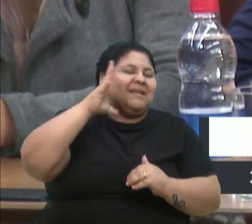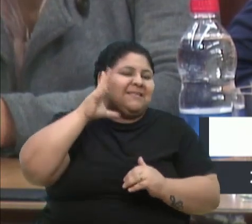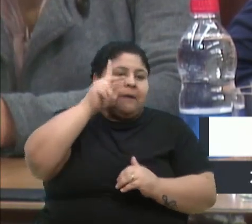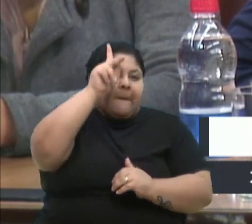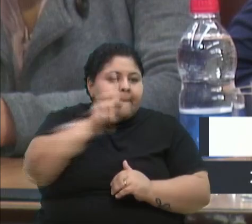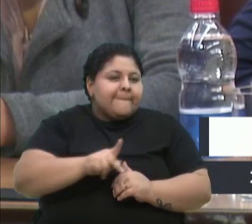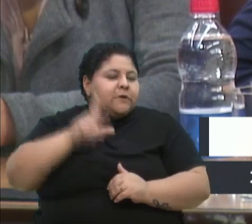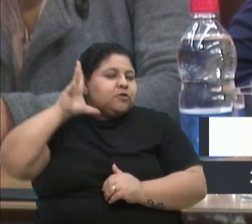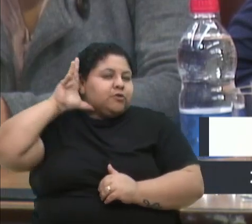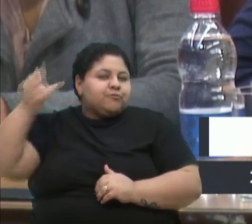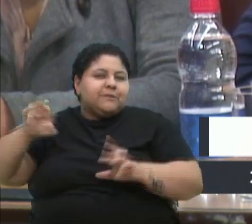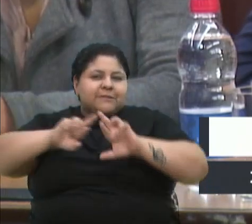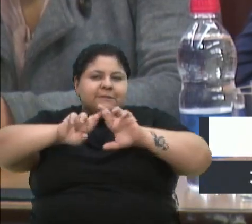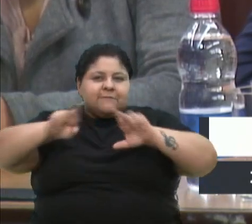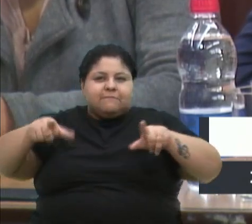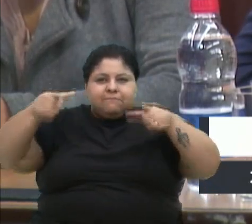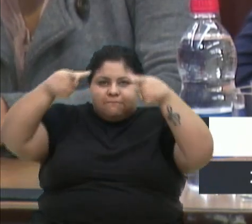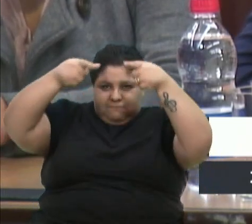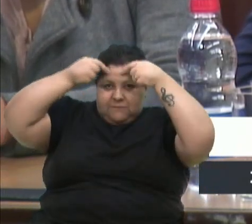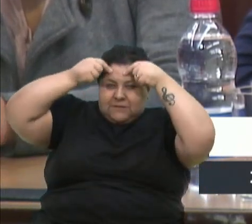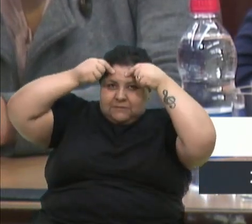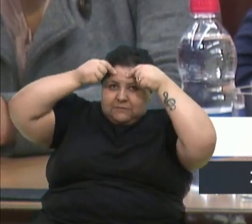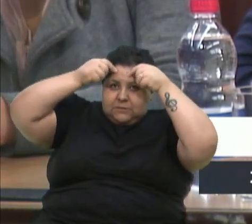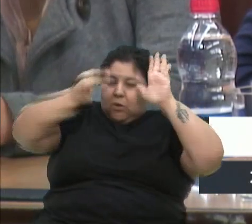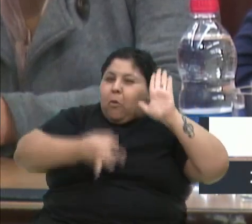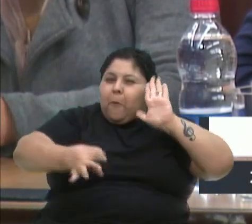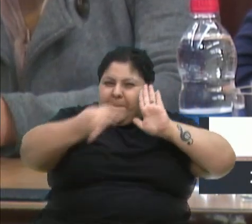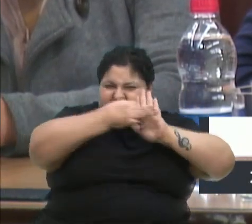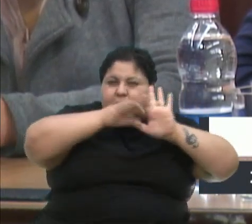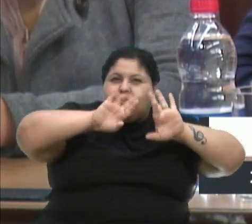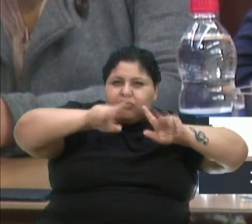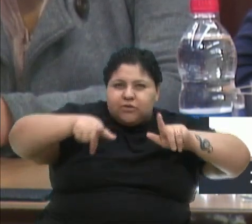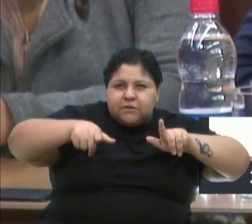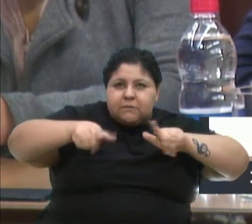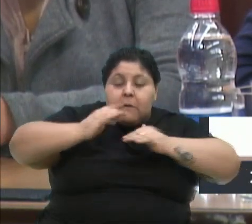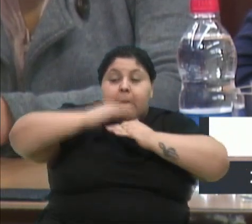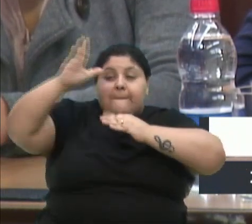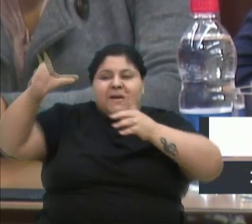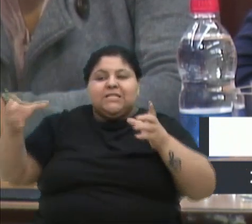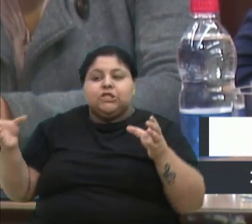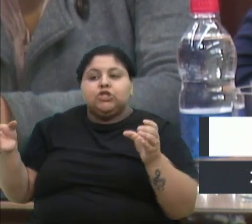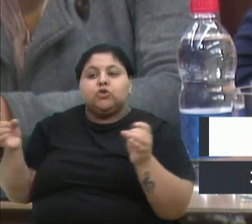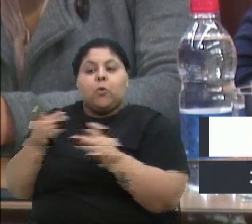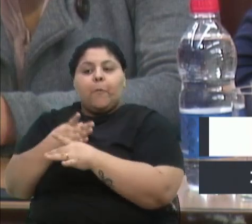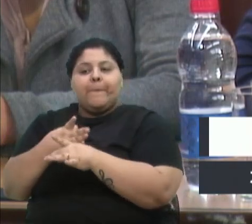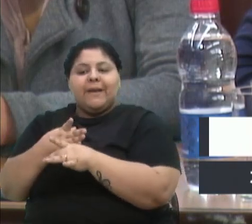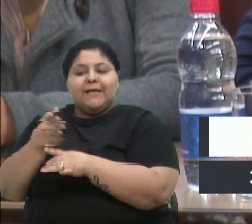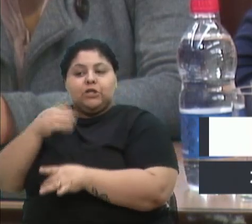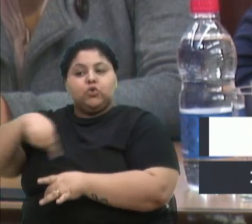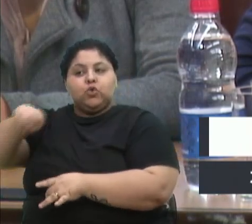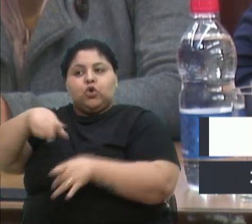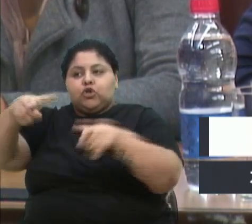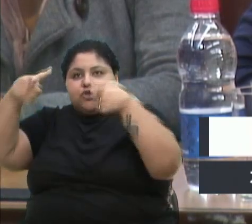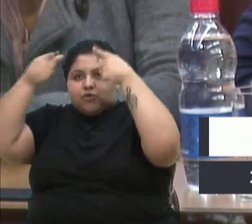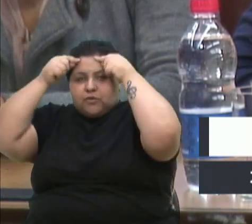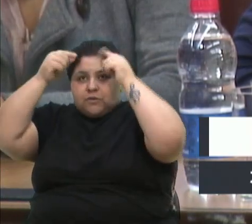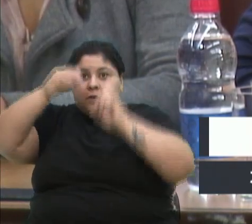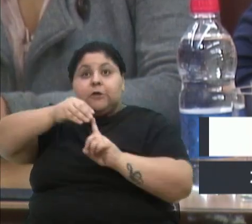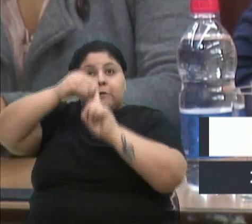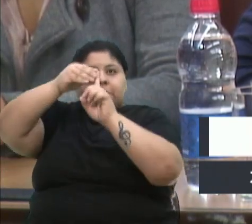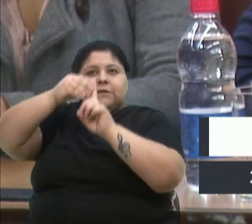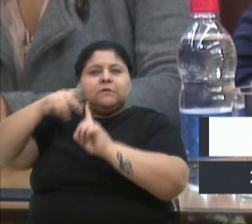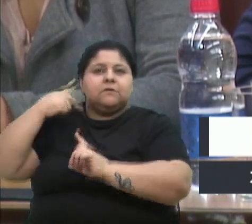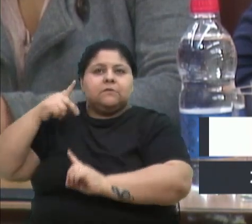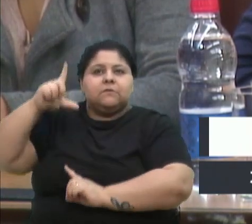diferentes pensamentos e diferentes setores, mais completa a gente pode ter um entendimento. Principalmente o vereador Scalco, por exemplo, porque ele